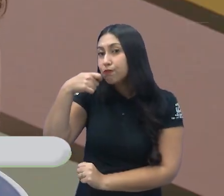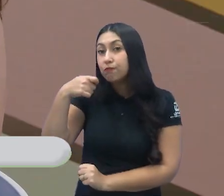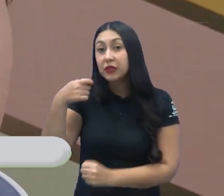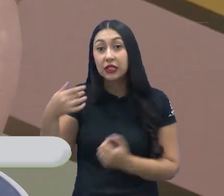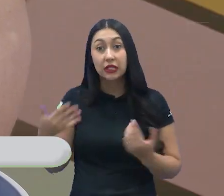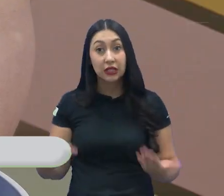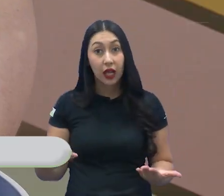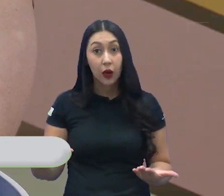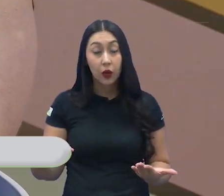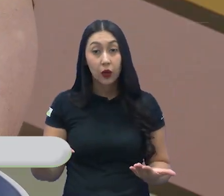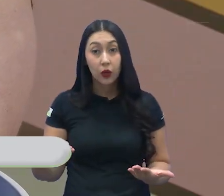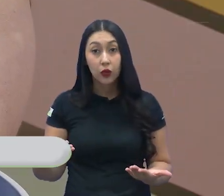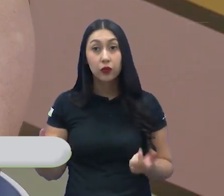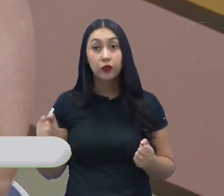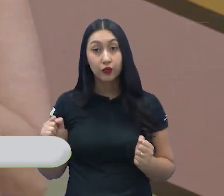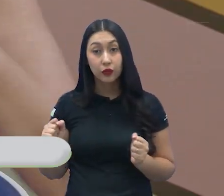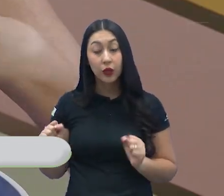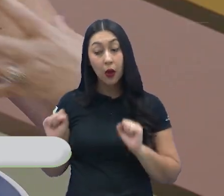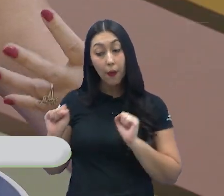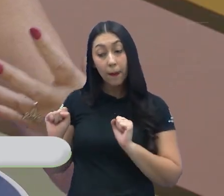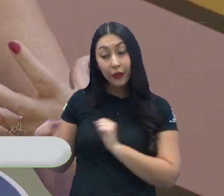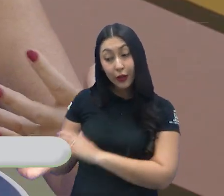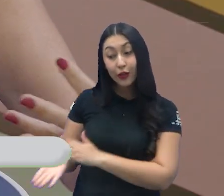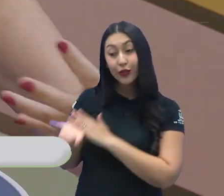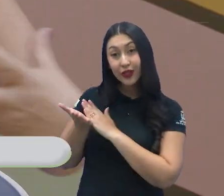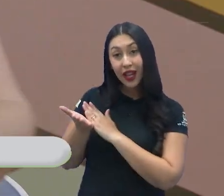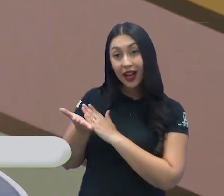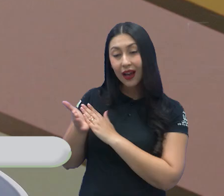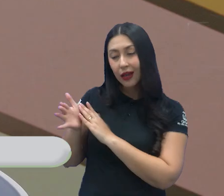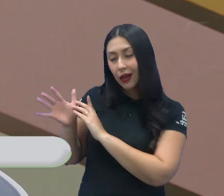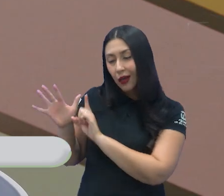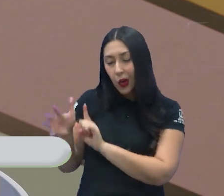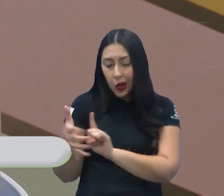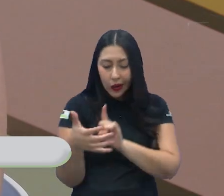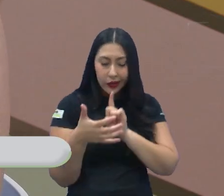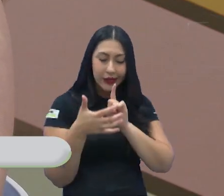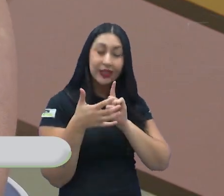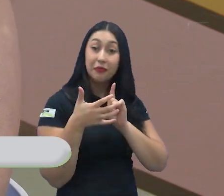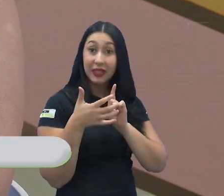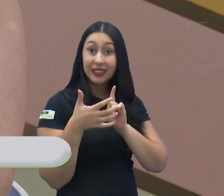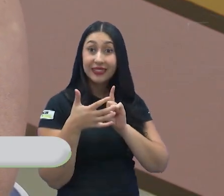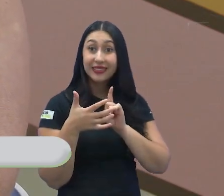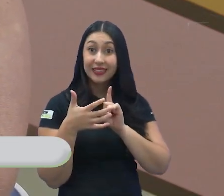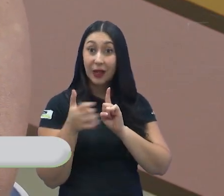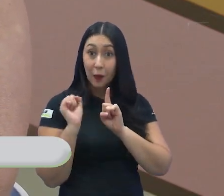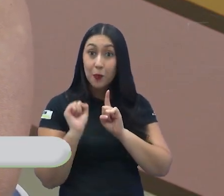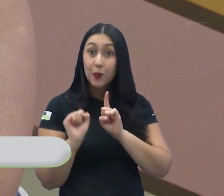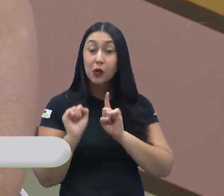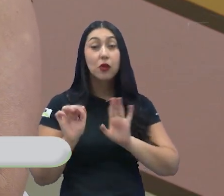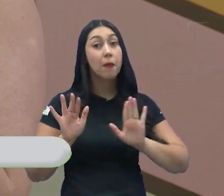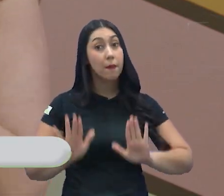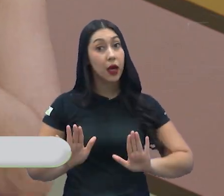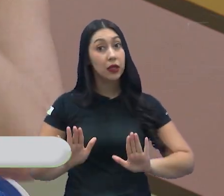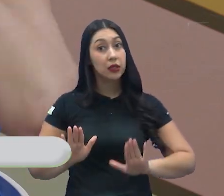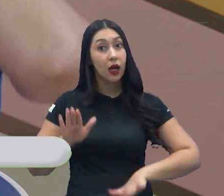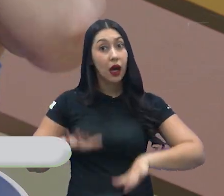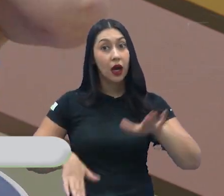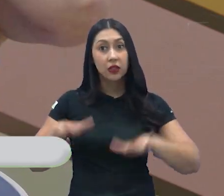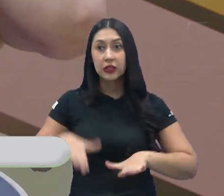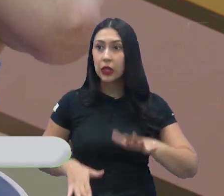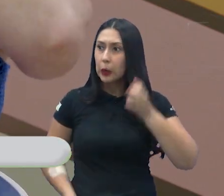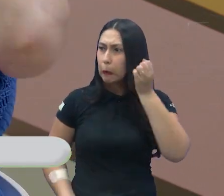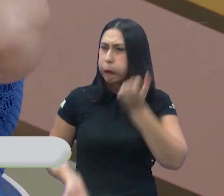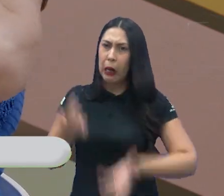calor que pode trazer acolhimento, e é um acolhimento que traz as pessoas para perto, mas ele pode aparecer de uma forma